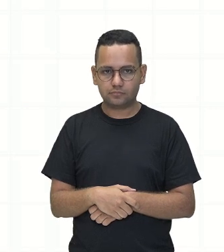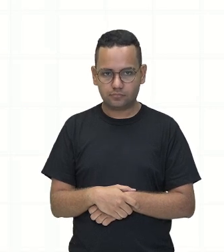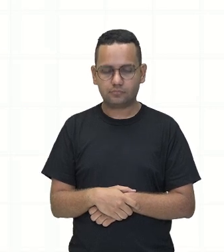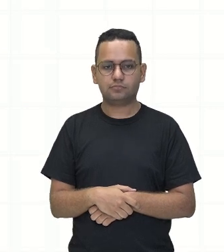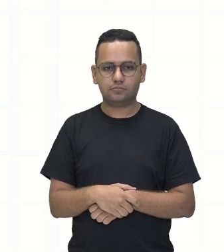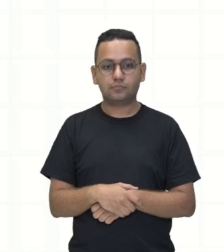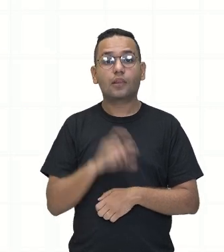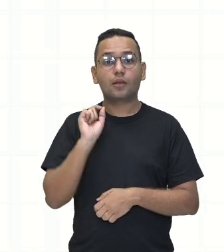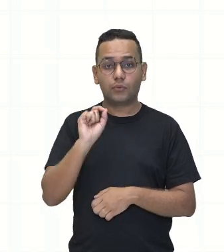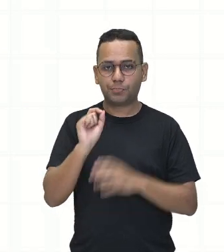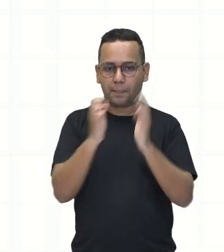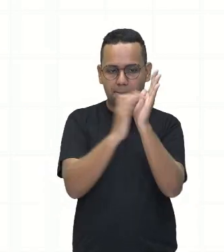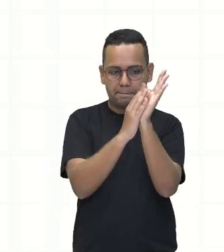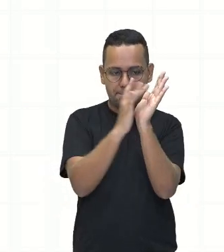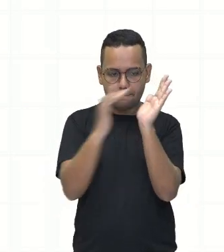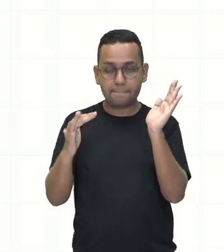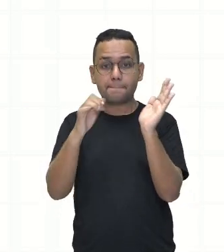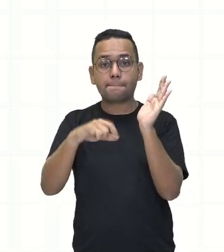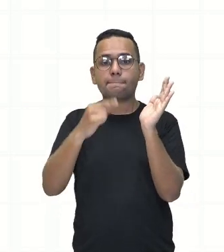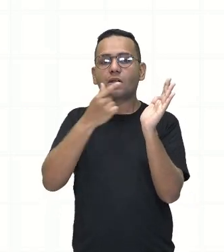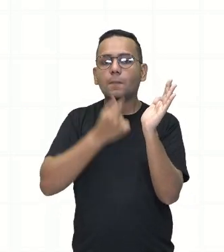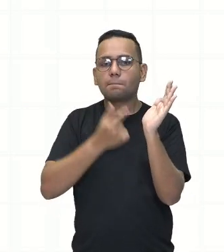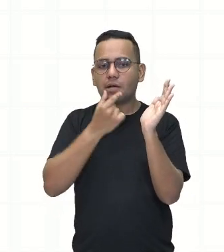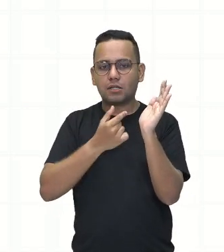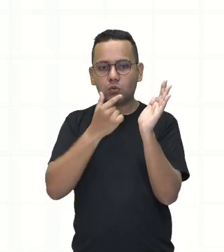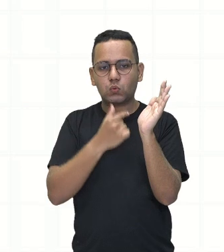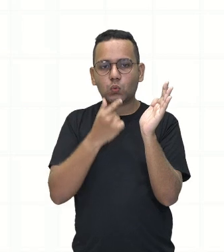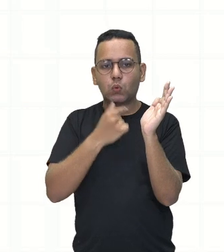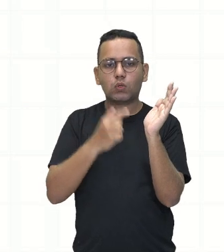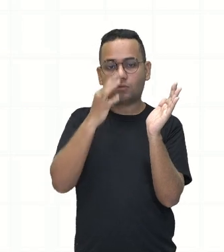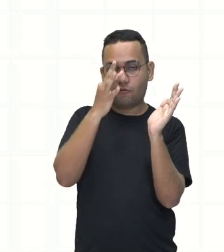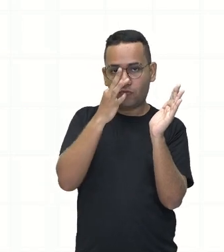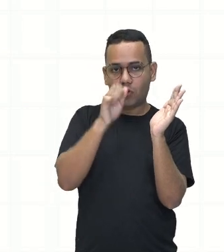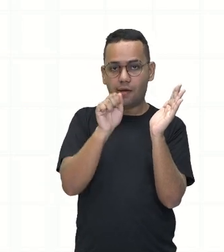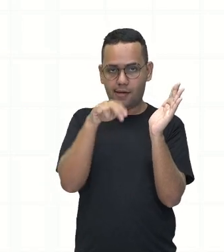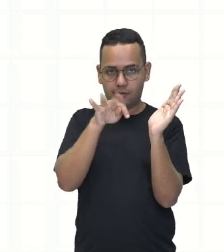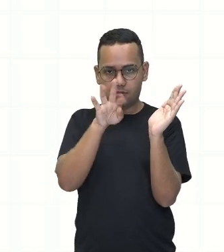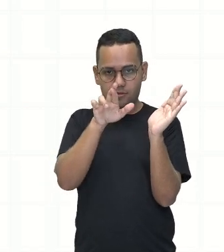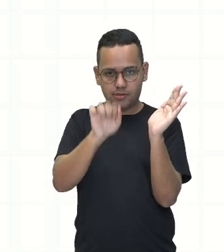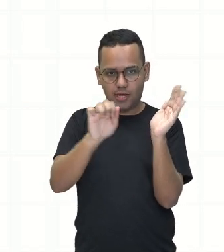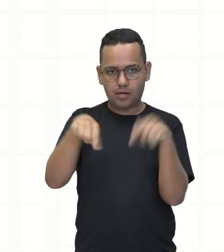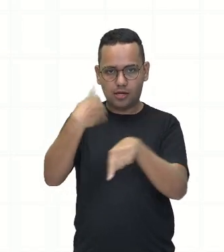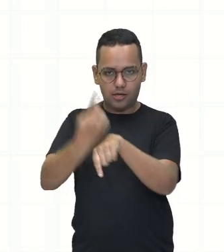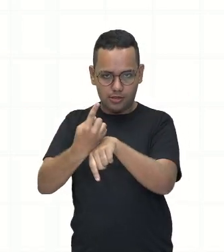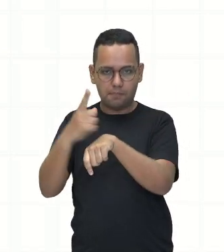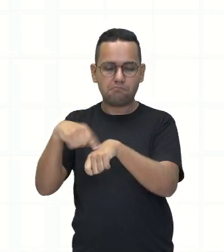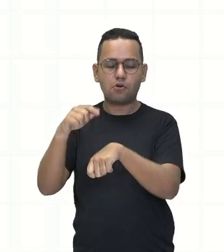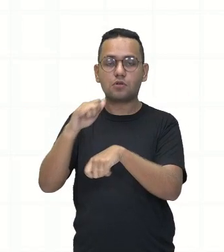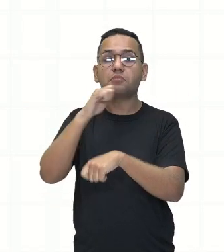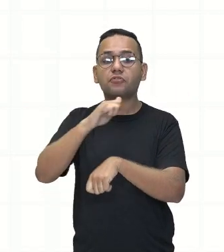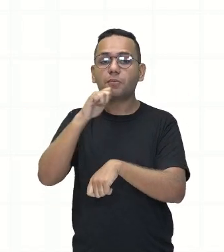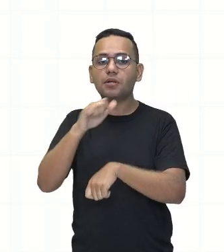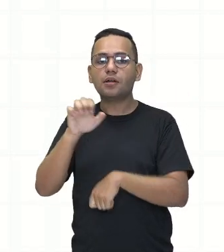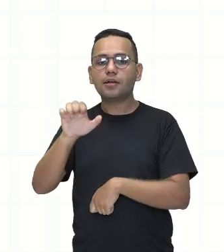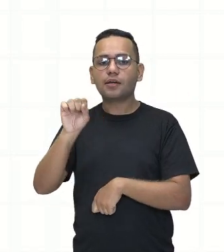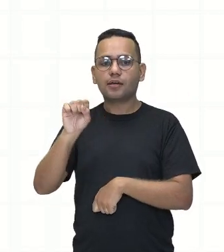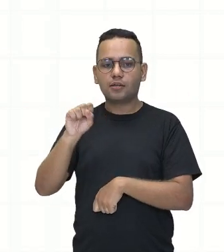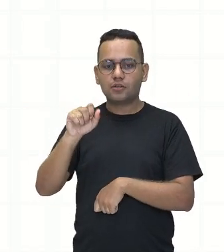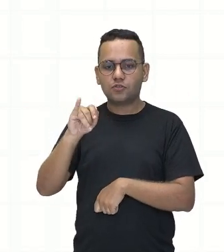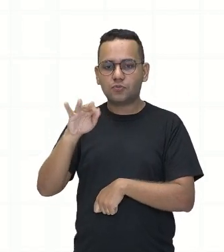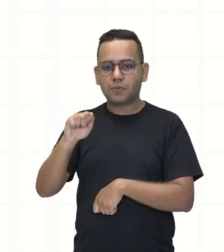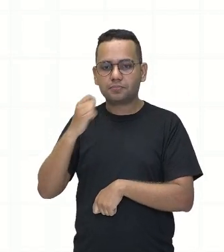flor, que é a antera, para a parte feminina da flor, que é o estigma. E nós temos